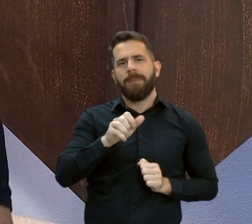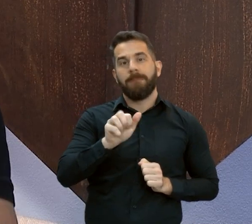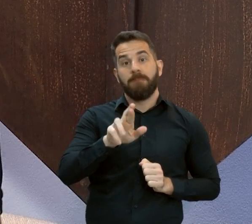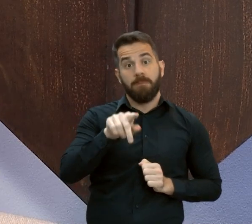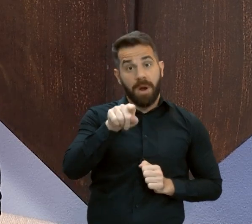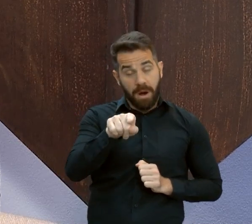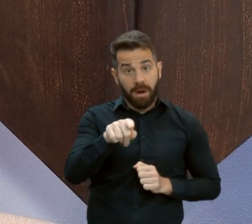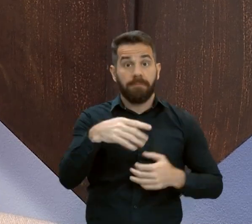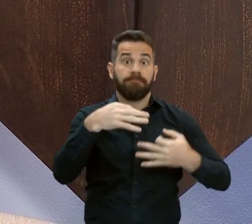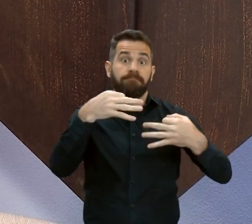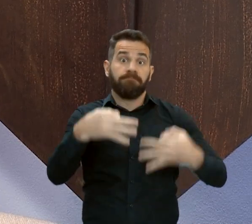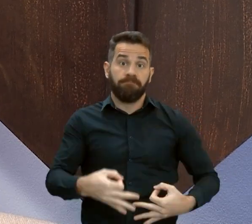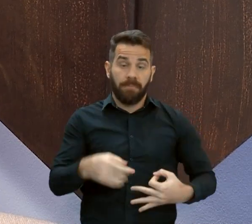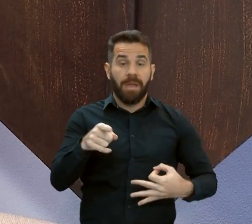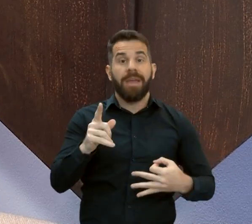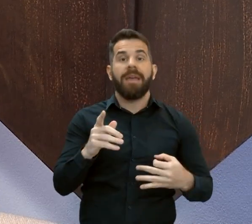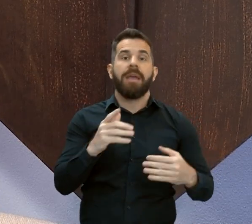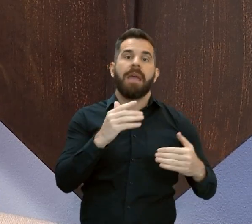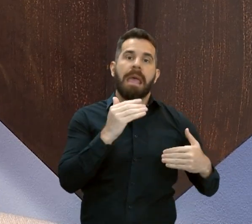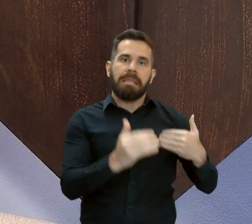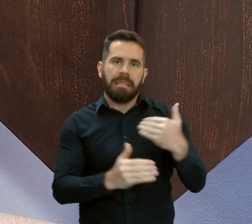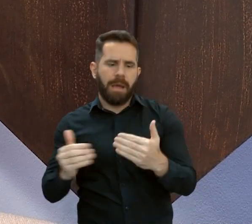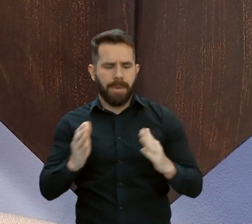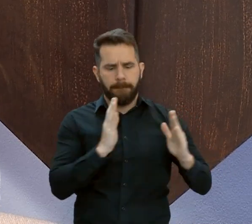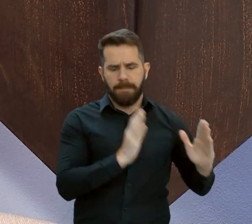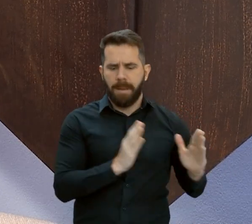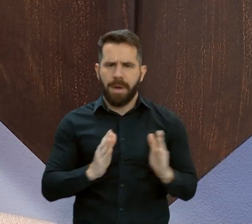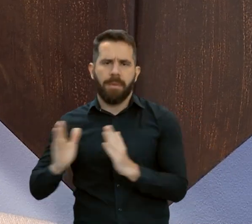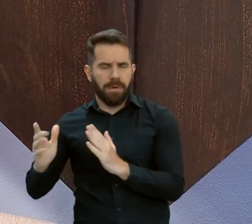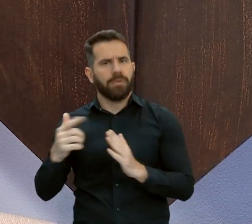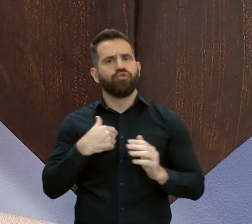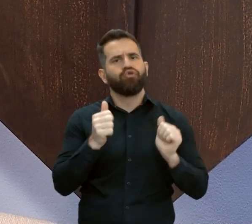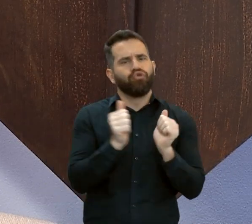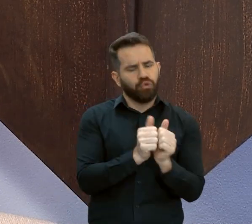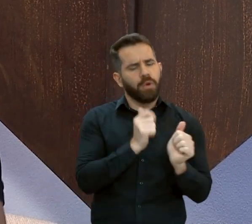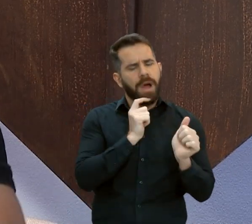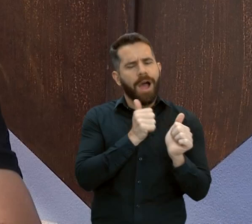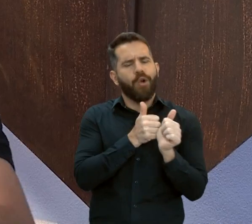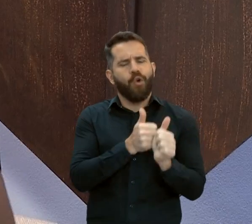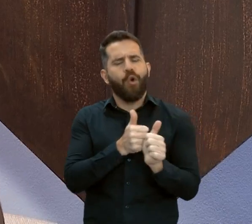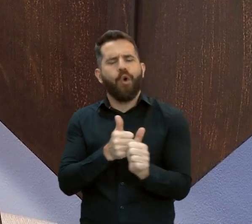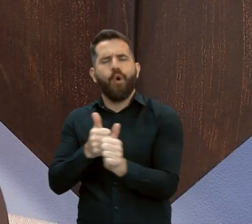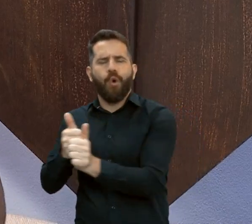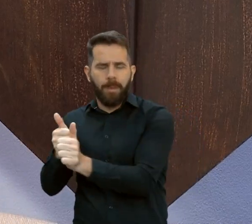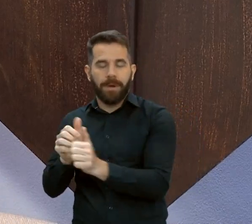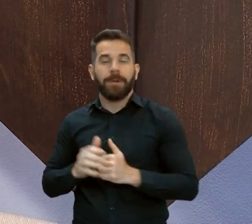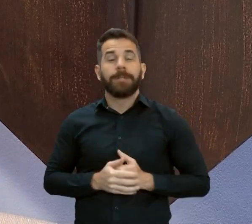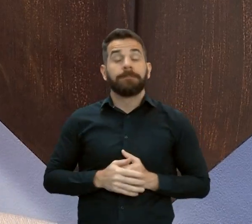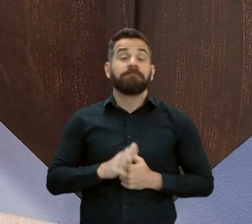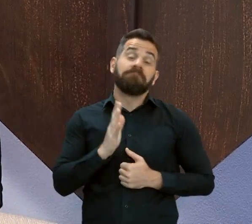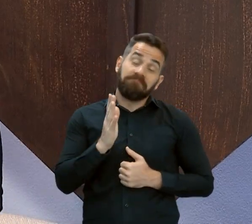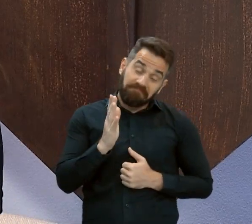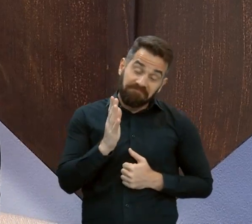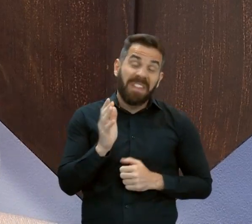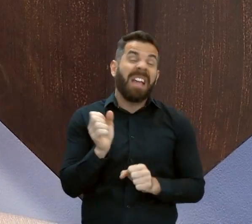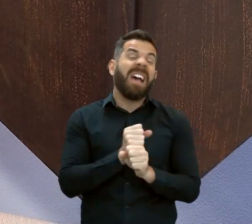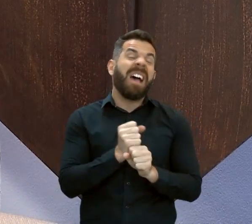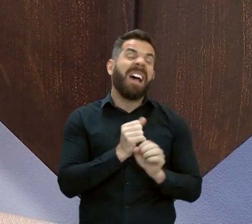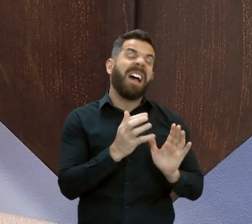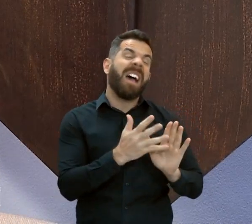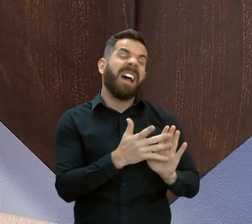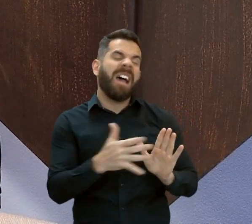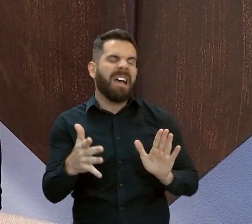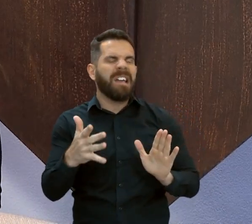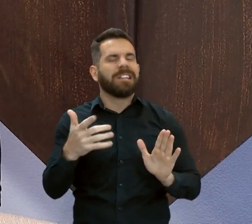que foi construído dentro da universidade, né, nós acompanhamos. Mas aí lá pelas tantas, né, a gente estava ali,